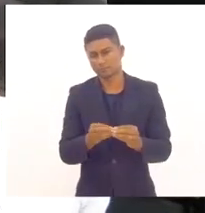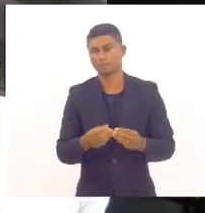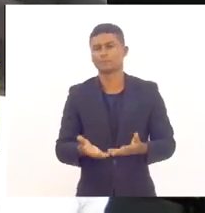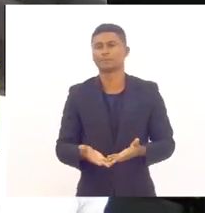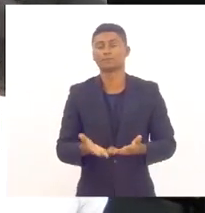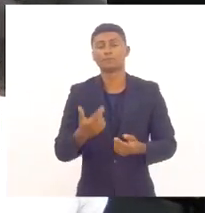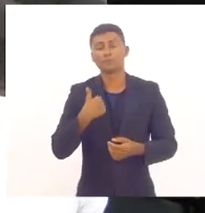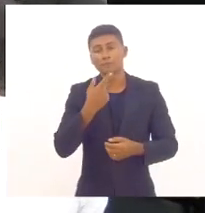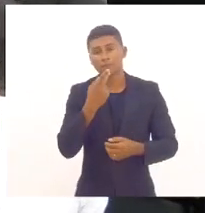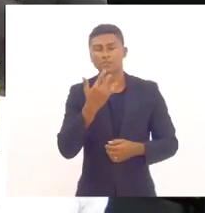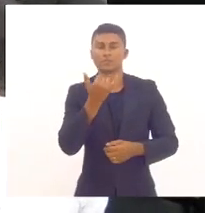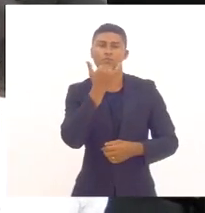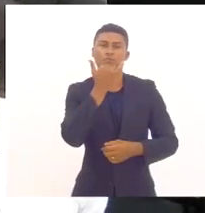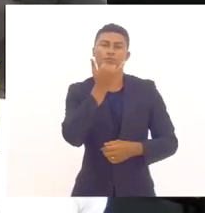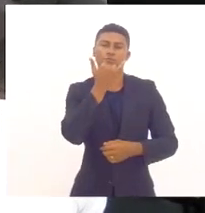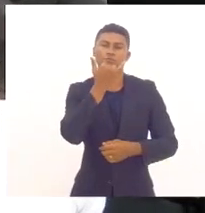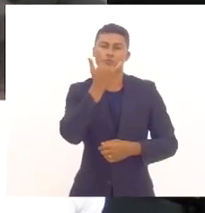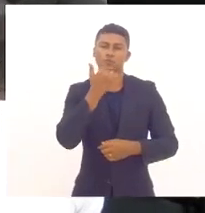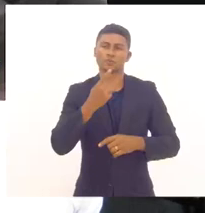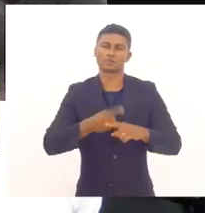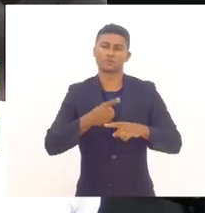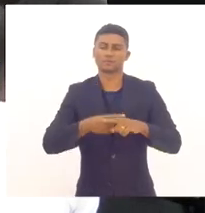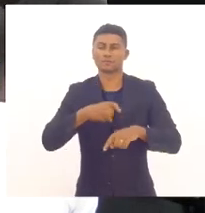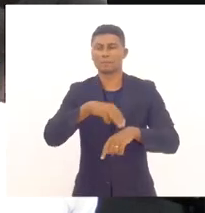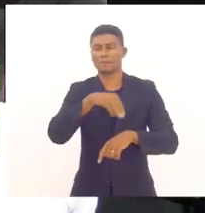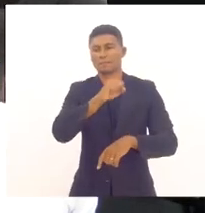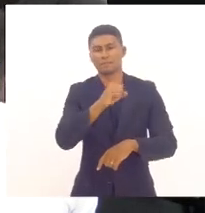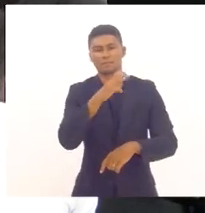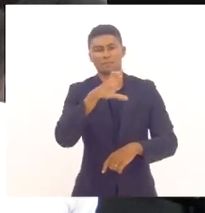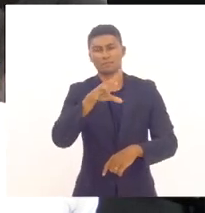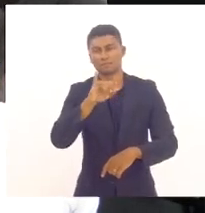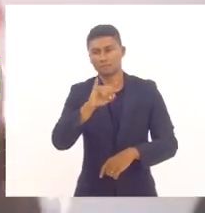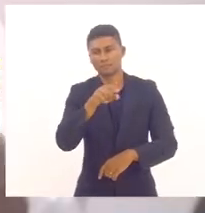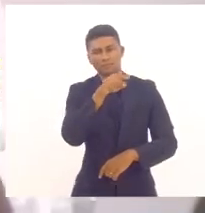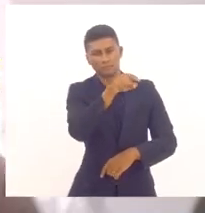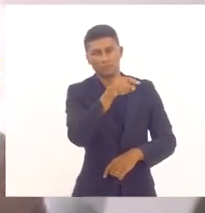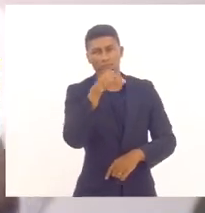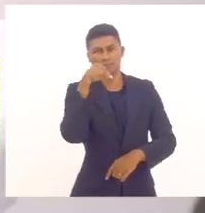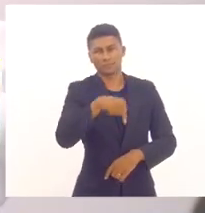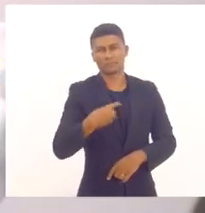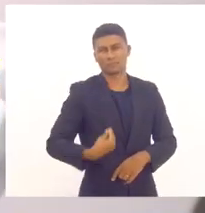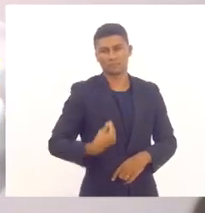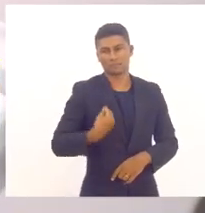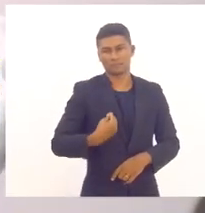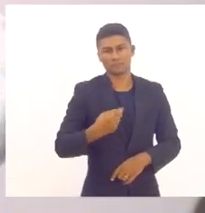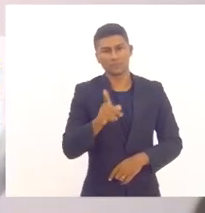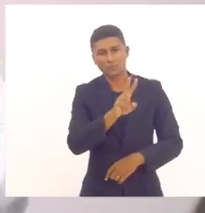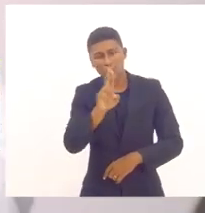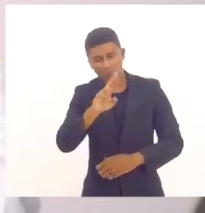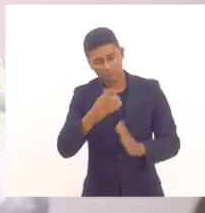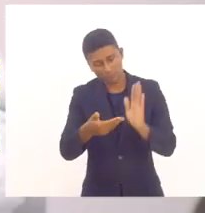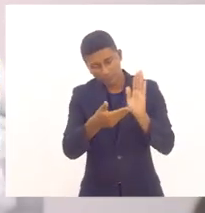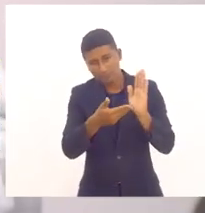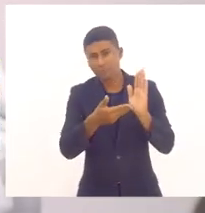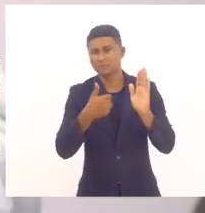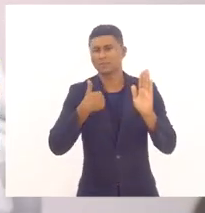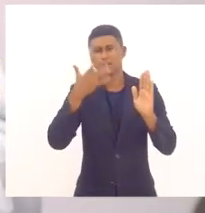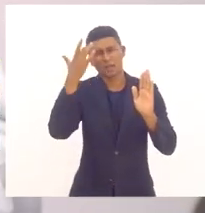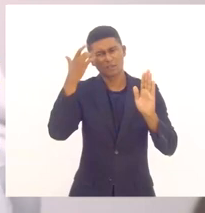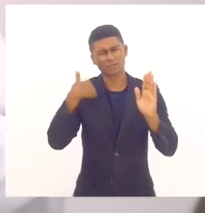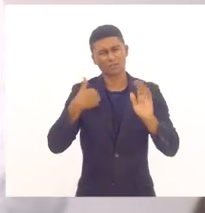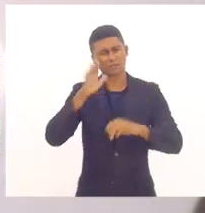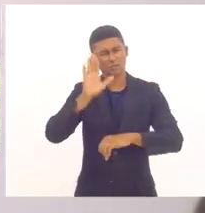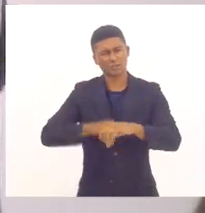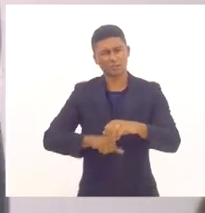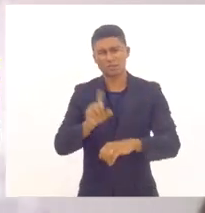me desculpar com a contramestra Celi, que deveria estar aqui na mesa. Está aqui o nome aqui. Eu achei que eu tinha chamado